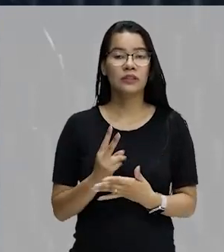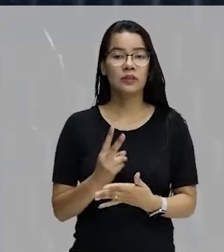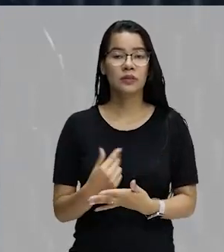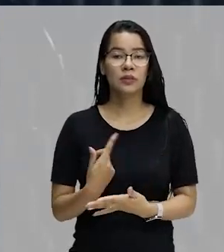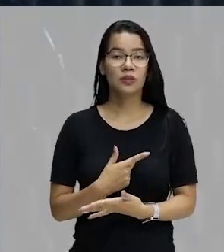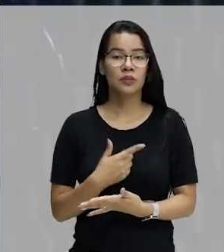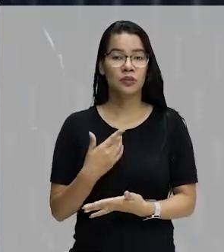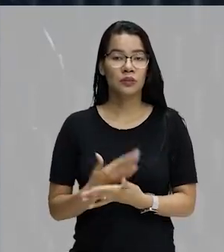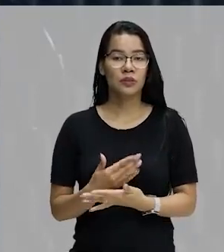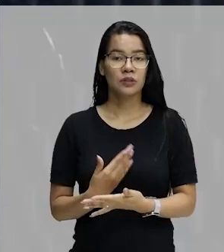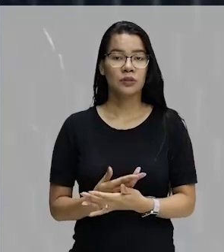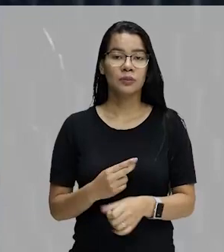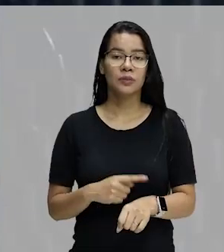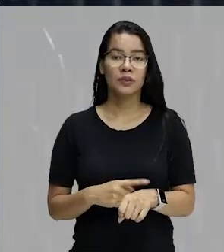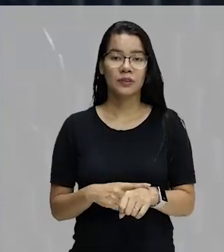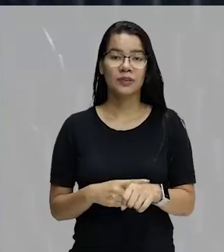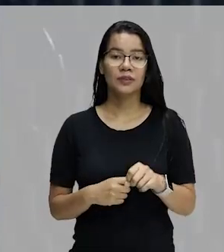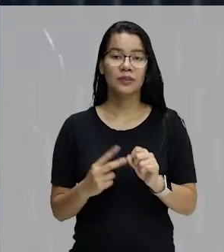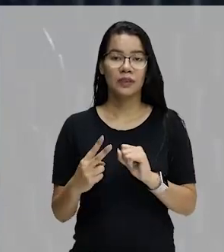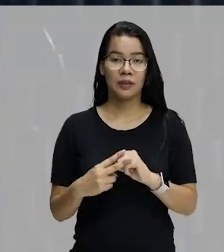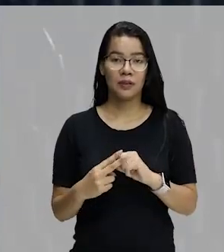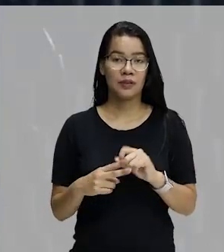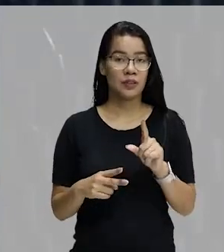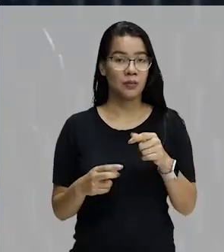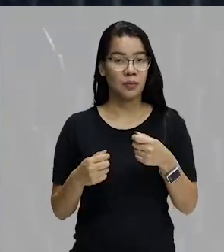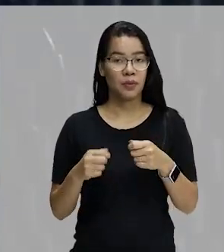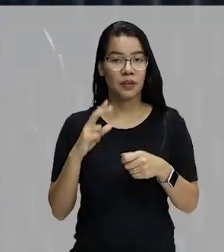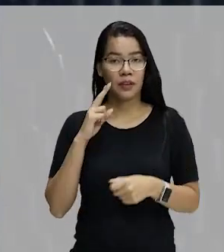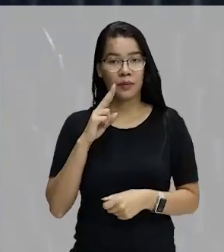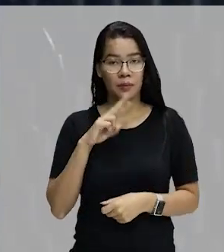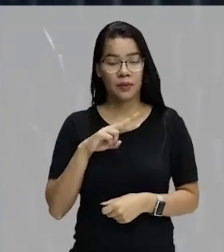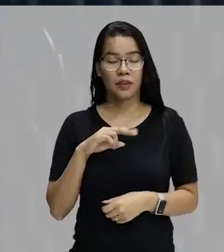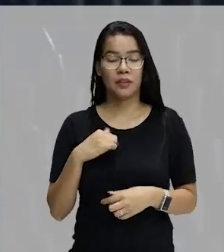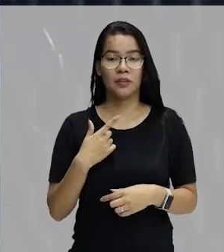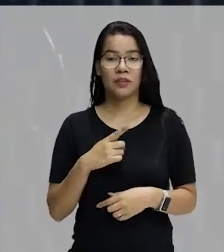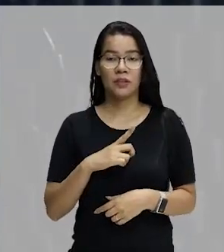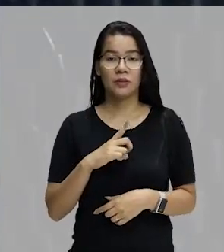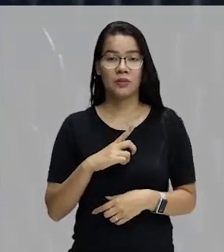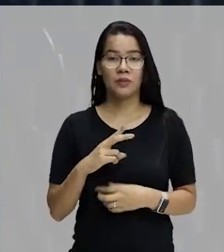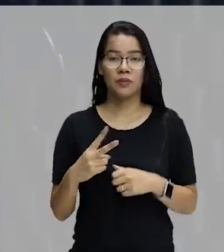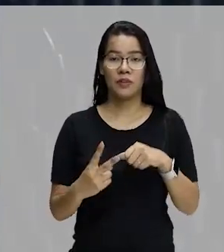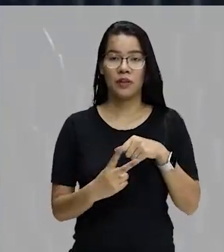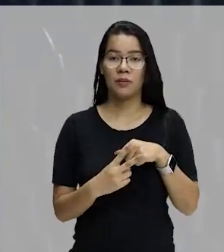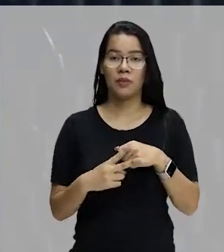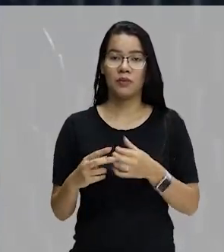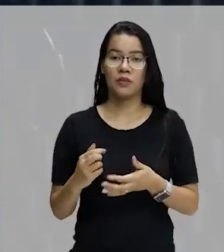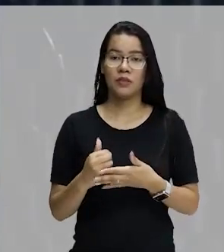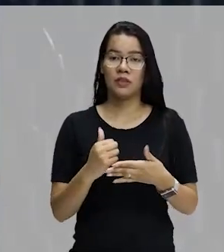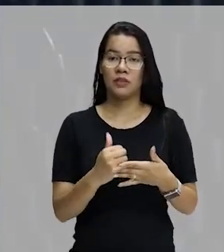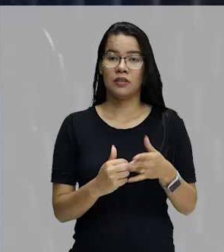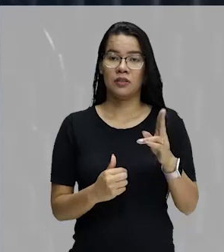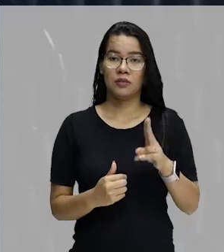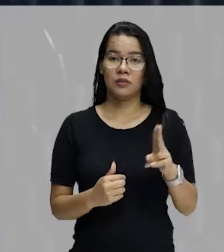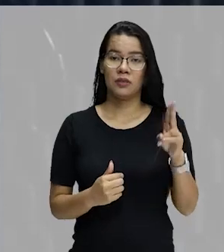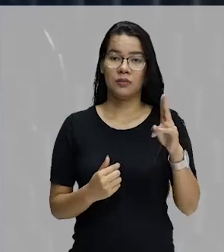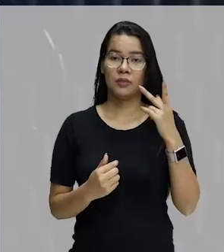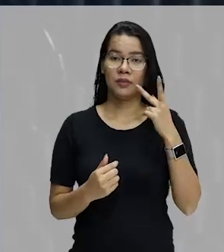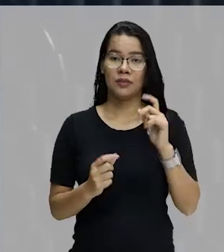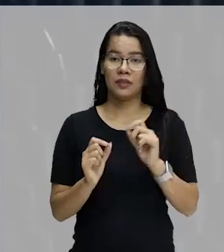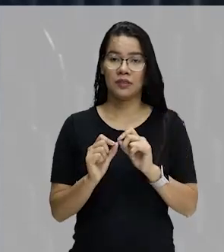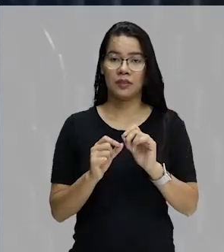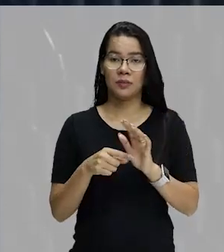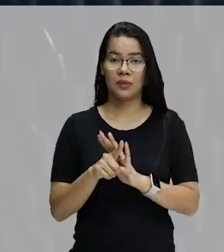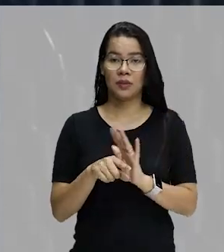tempos verbais, vocês devem se lembrar em outras aulas, nós temos verbos auxiliares que são utilizados para fazer pergunta.